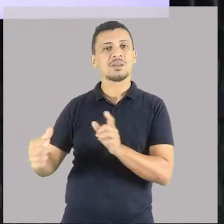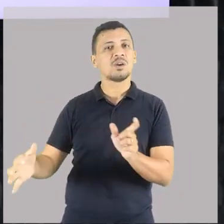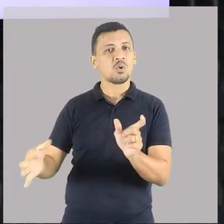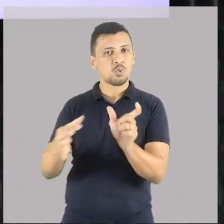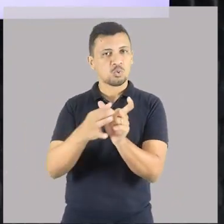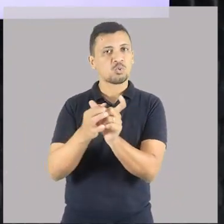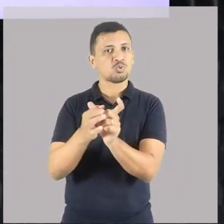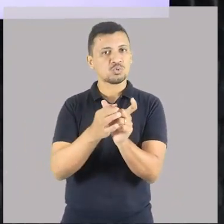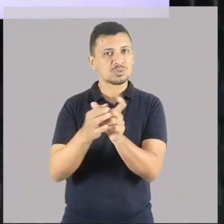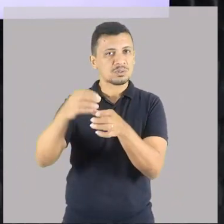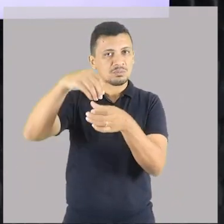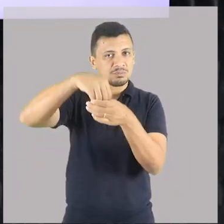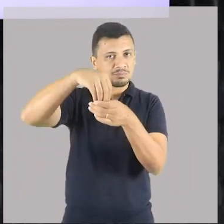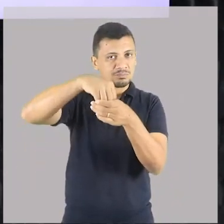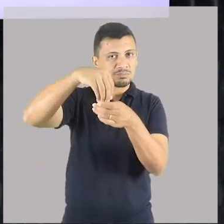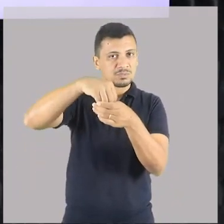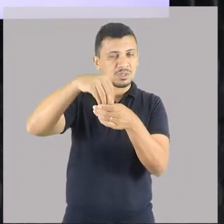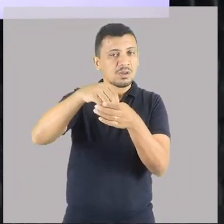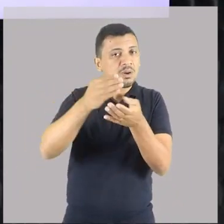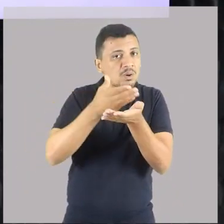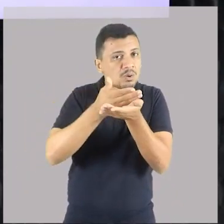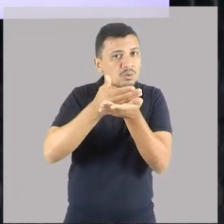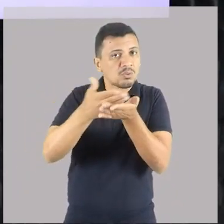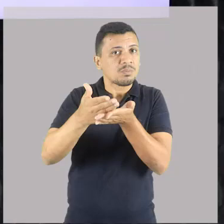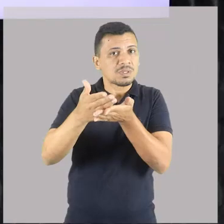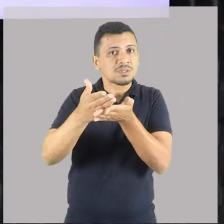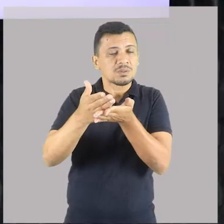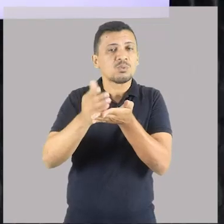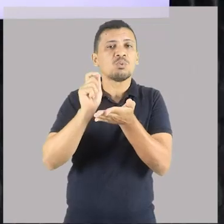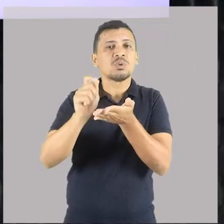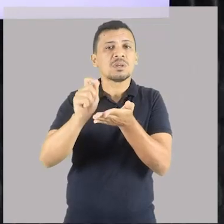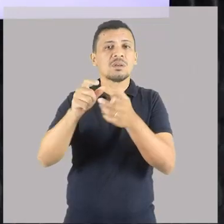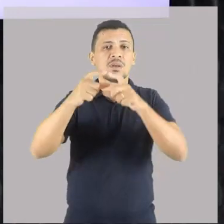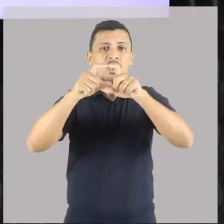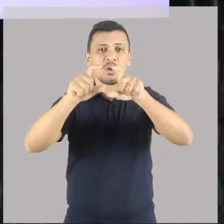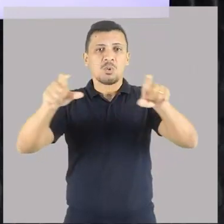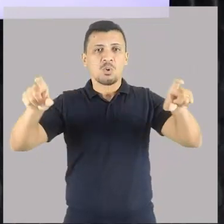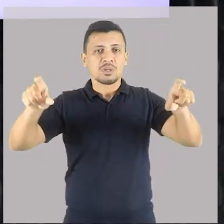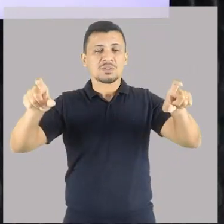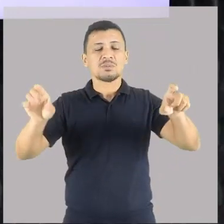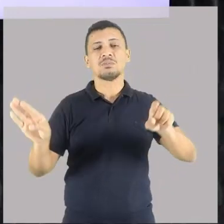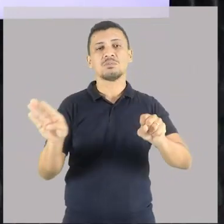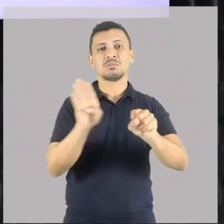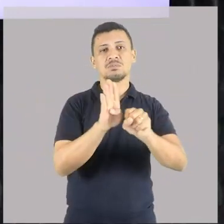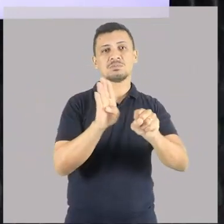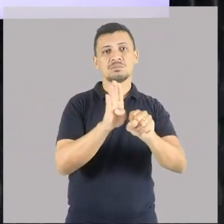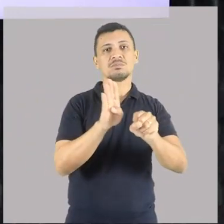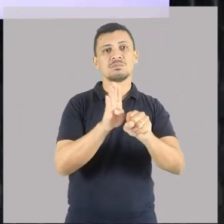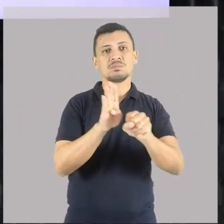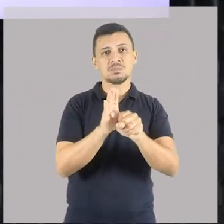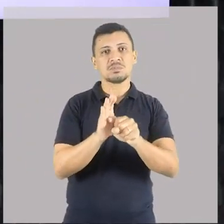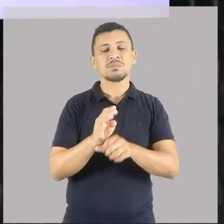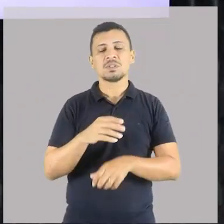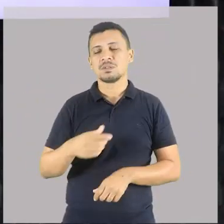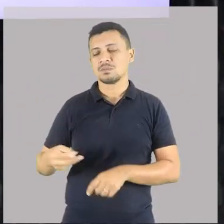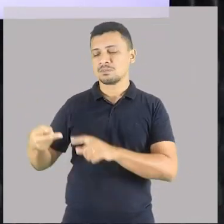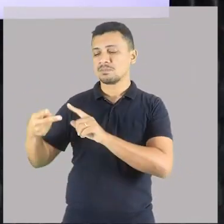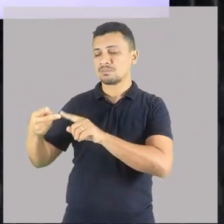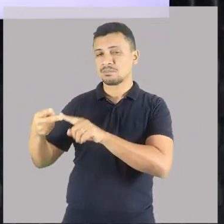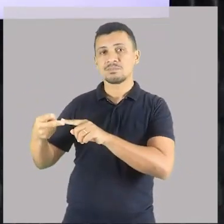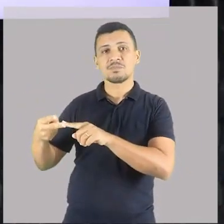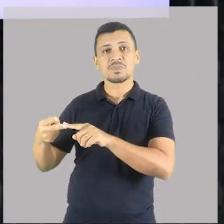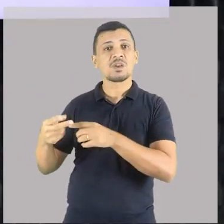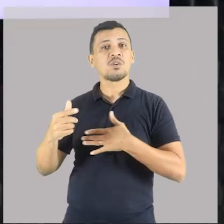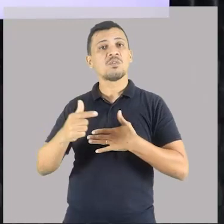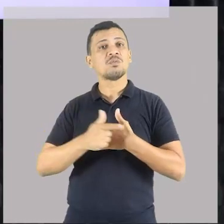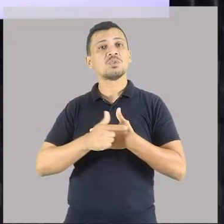integrante, quando ele está introduzindo uma oração substantiva, certo? Então, ele vai ser conjunção integrante. Eu tenho o que com